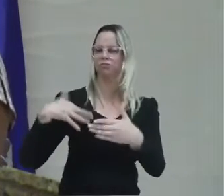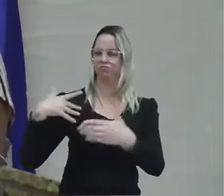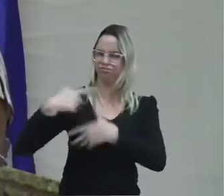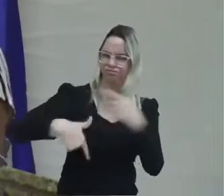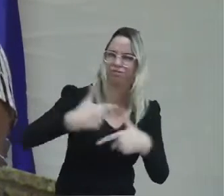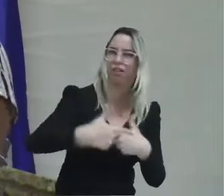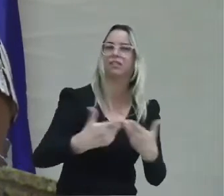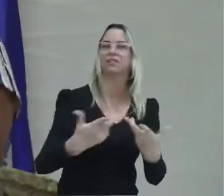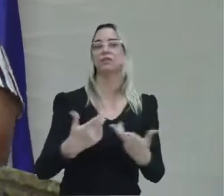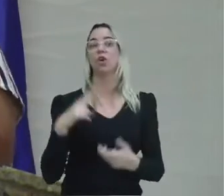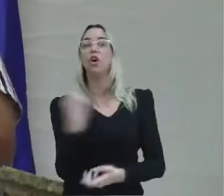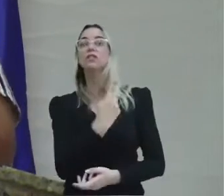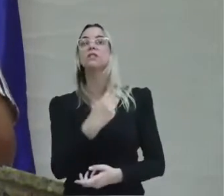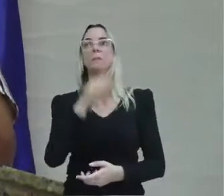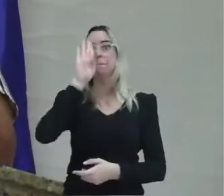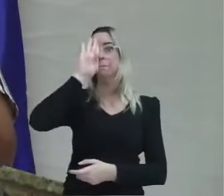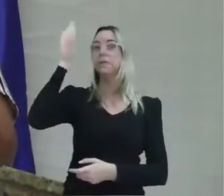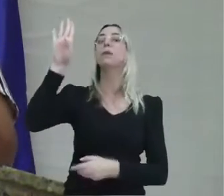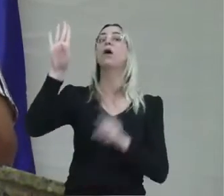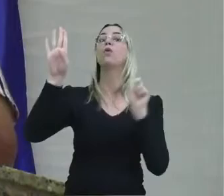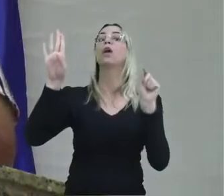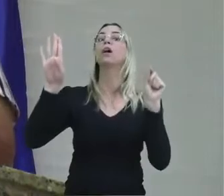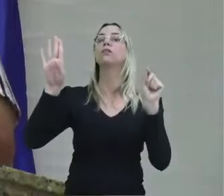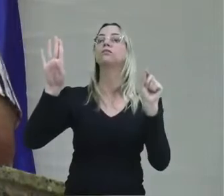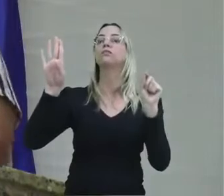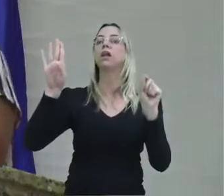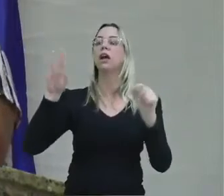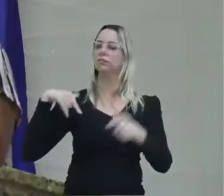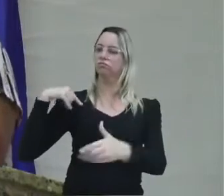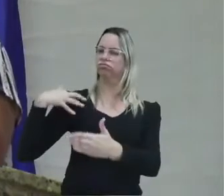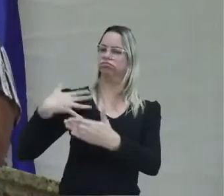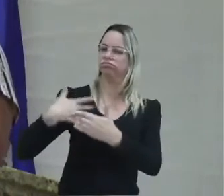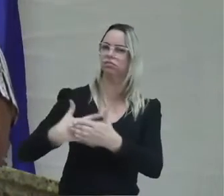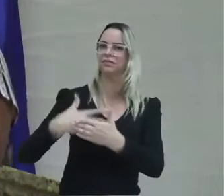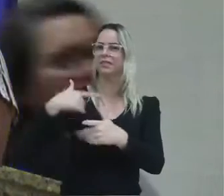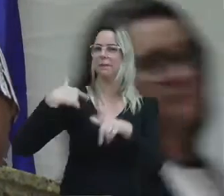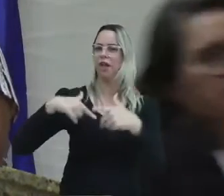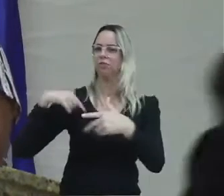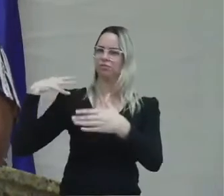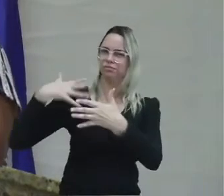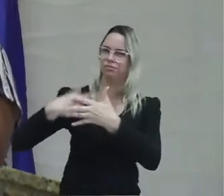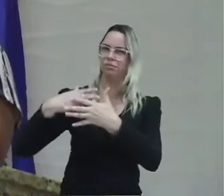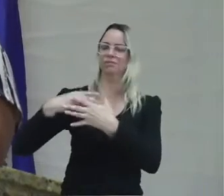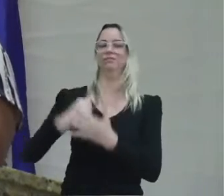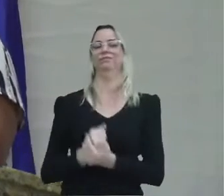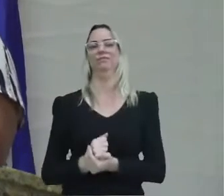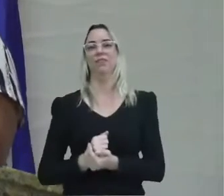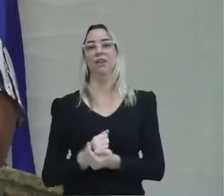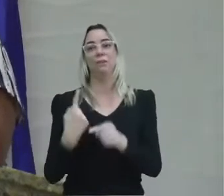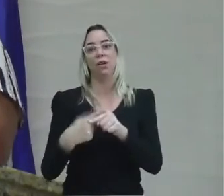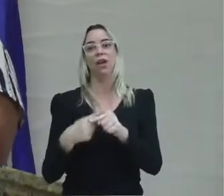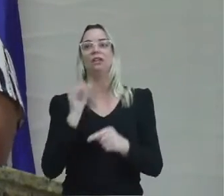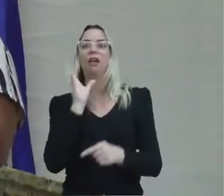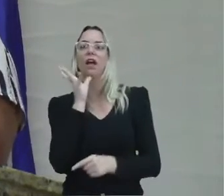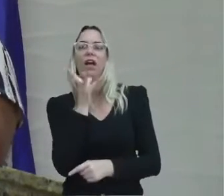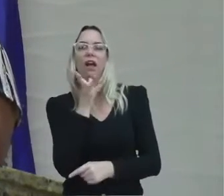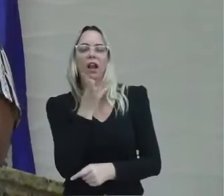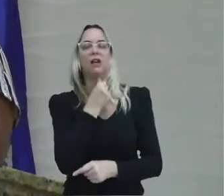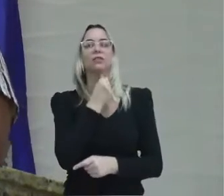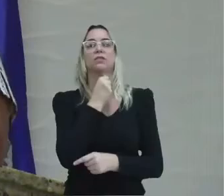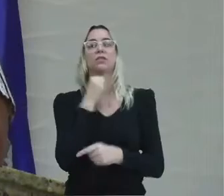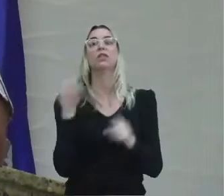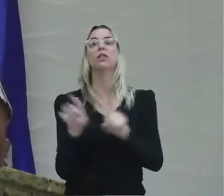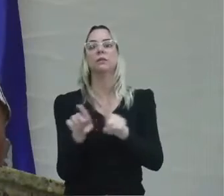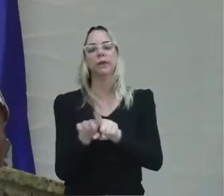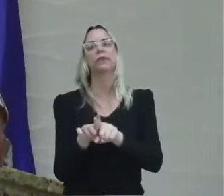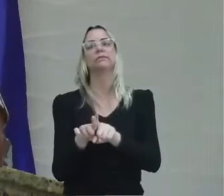eu disse, vamos priorizar a carreira, porque a carreira é longo, médio e longo